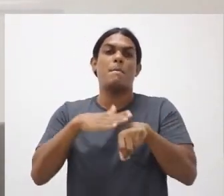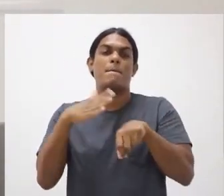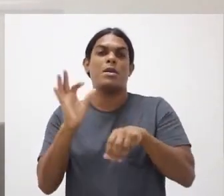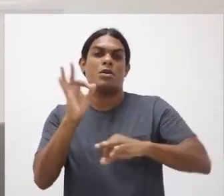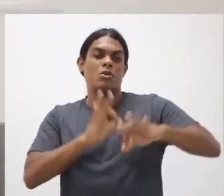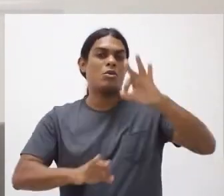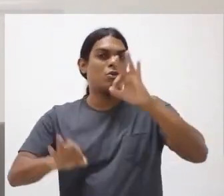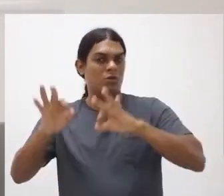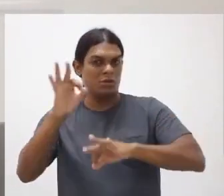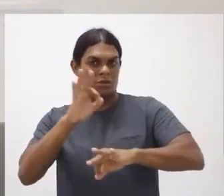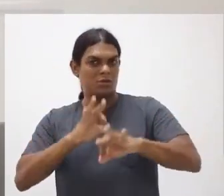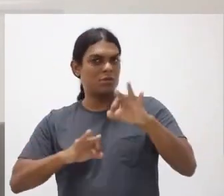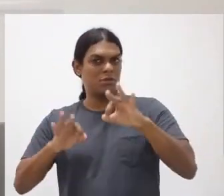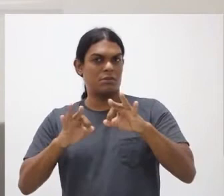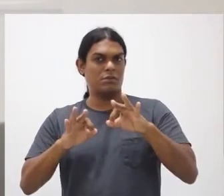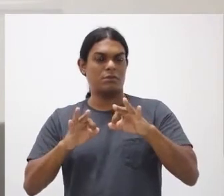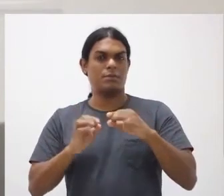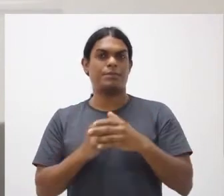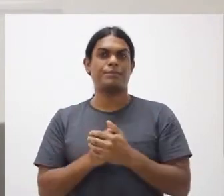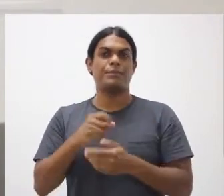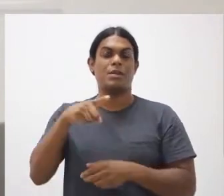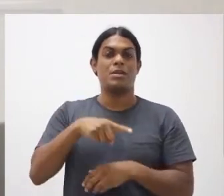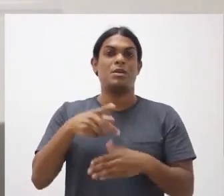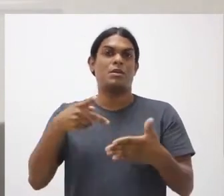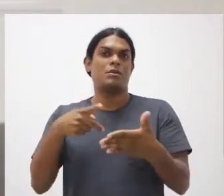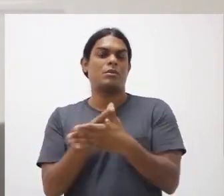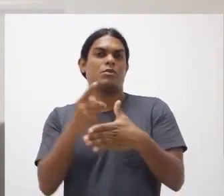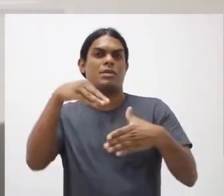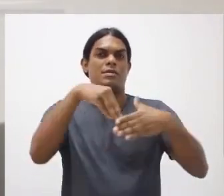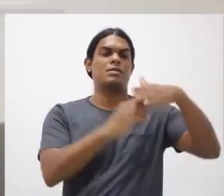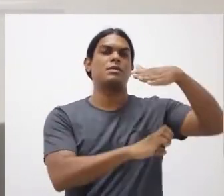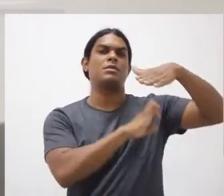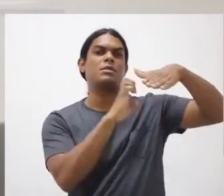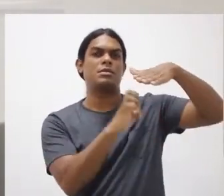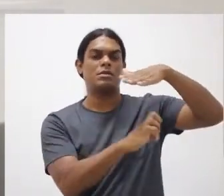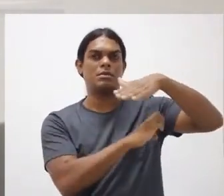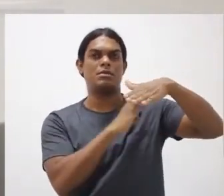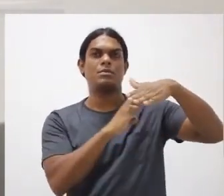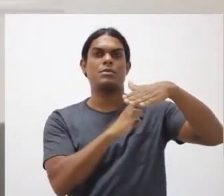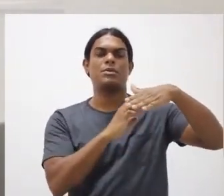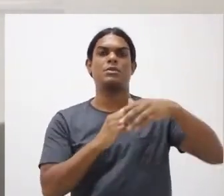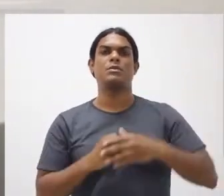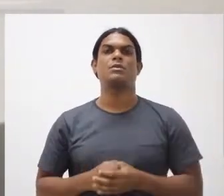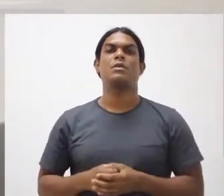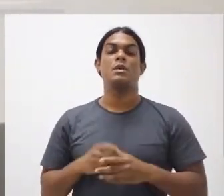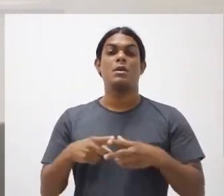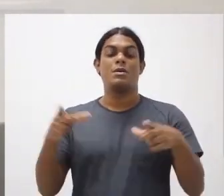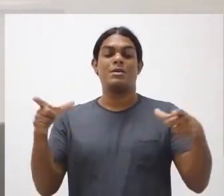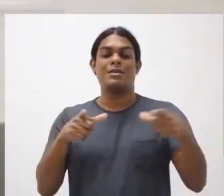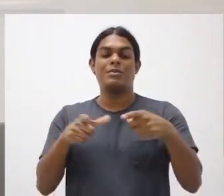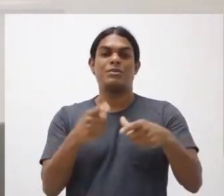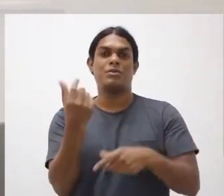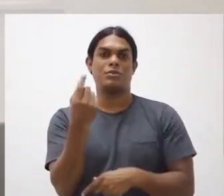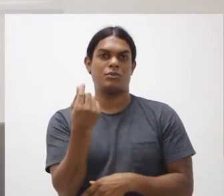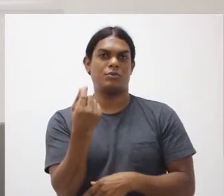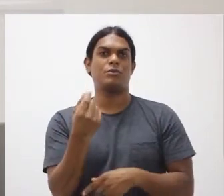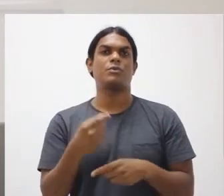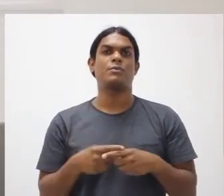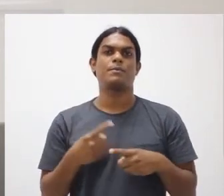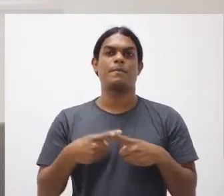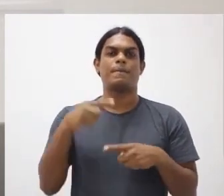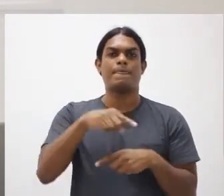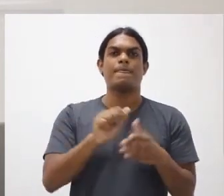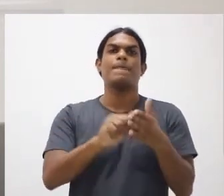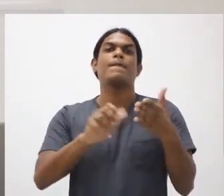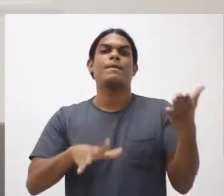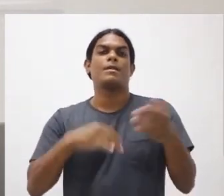e controle dos processos. Isso, dentro das empresas, gera uma redução de custos. É por isso